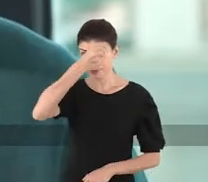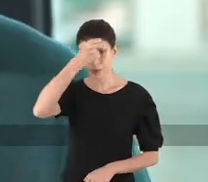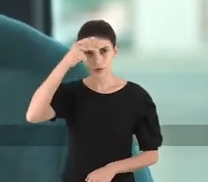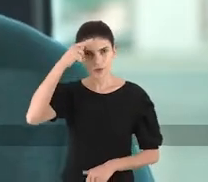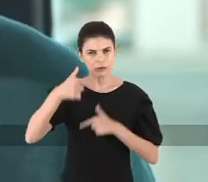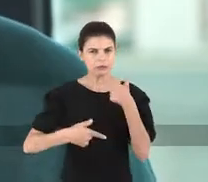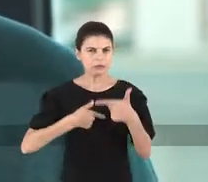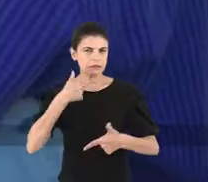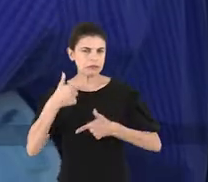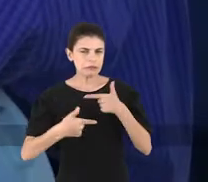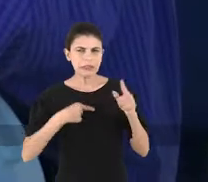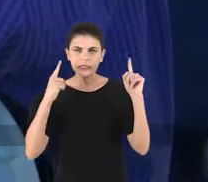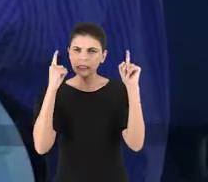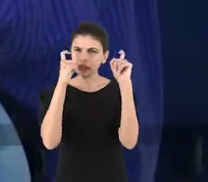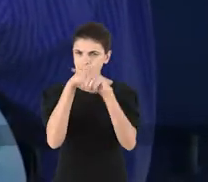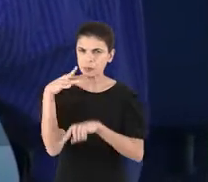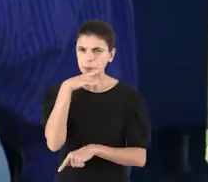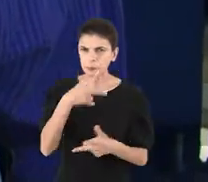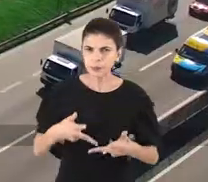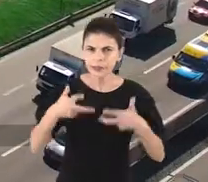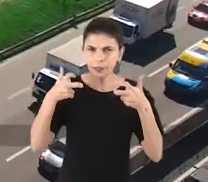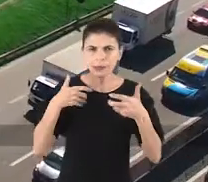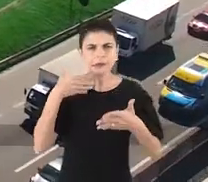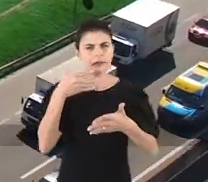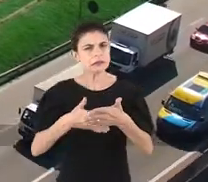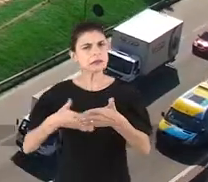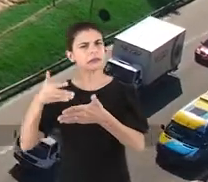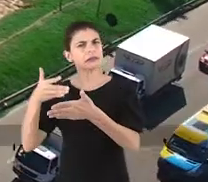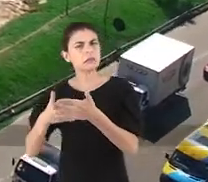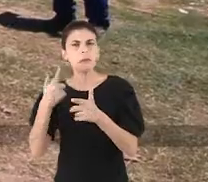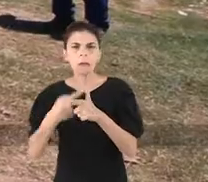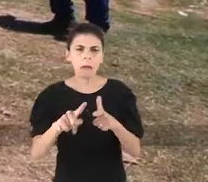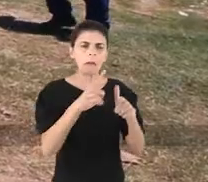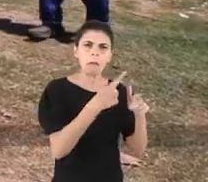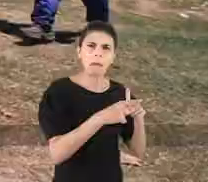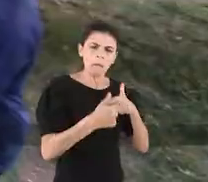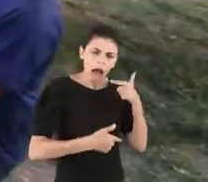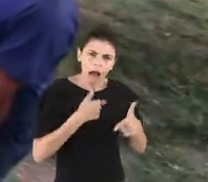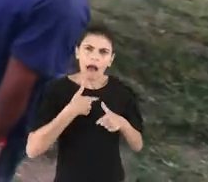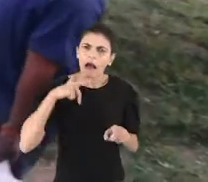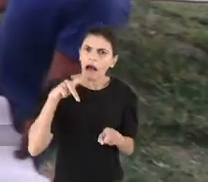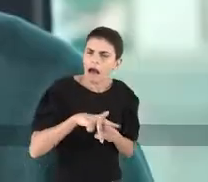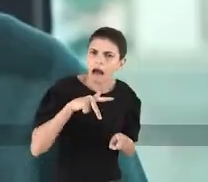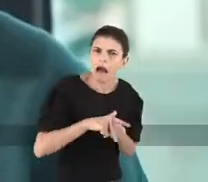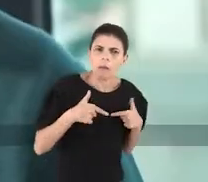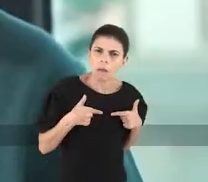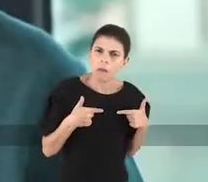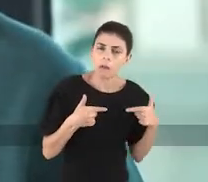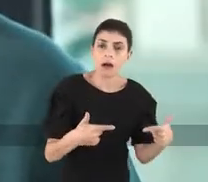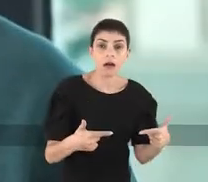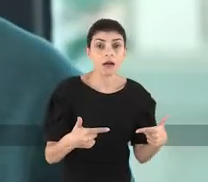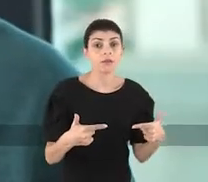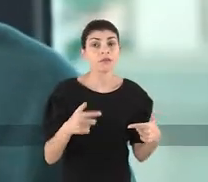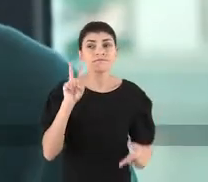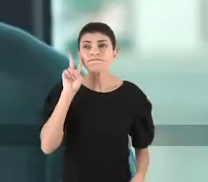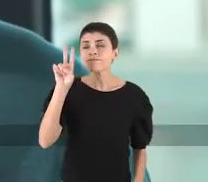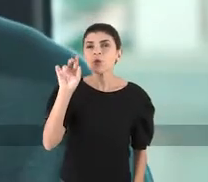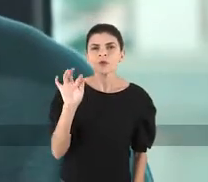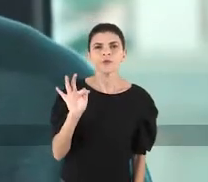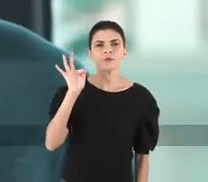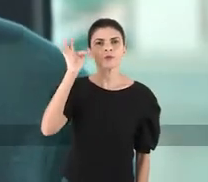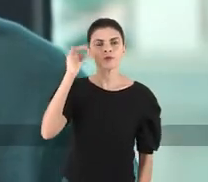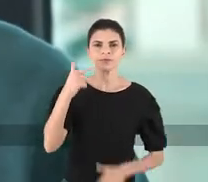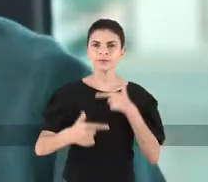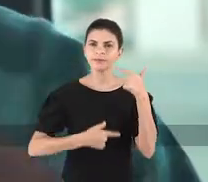Você viu que a gente enfrentou muita dificuldade no início do nosso governo. Você viu o quanto a gente trabalhou. Agora, precisamos olhar para